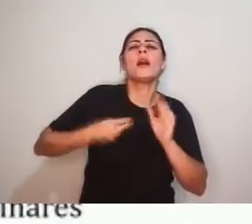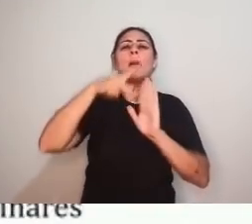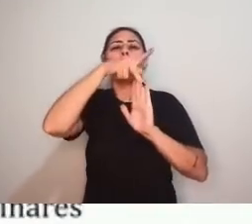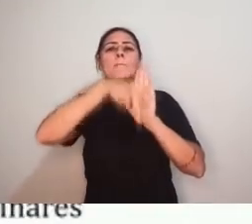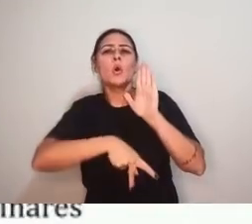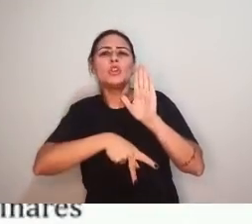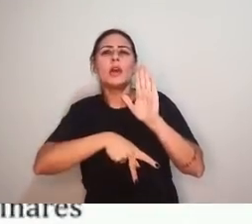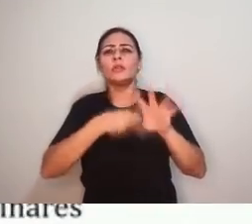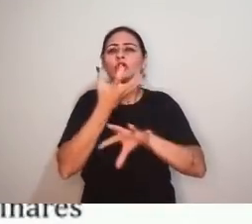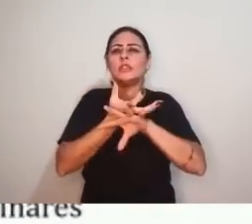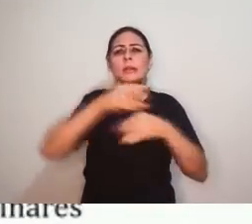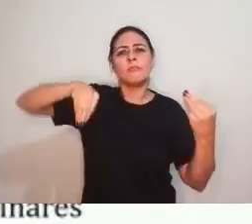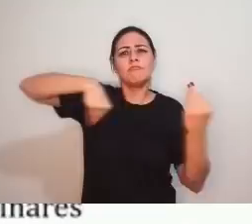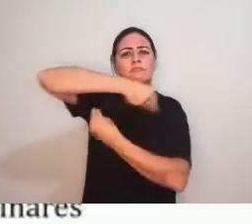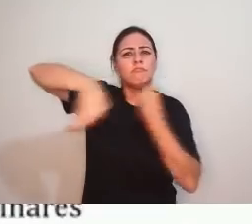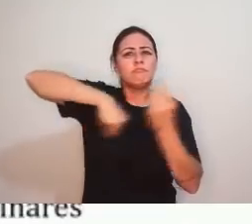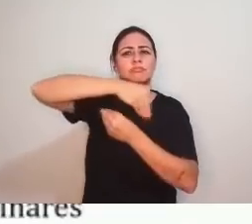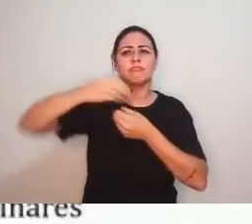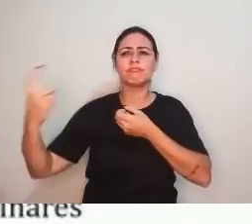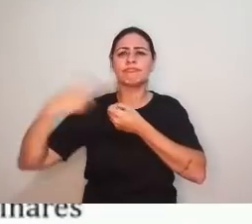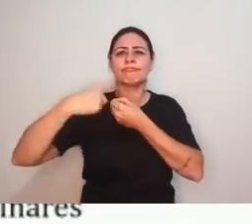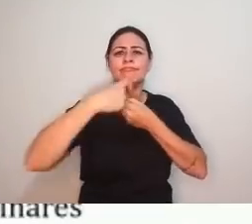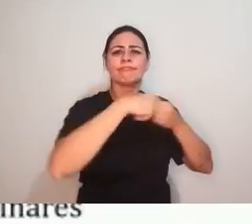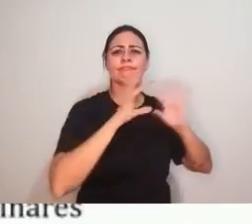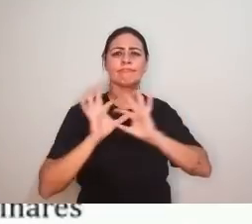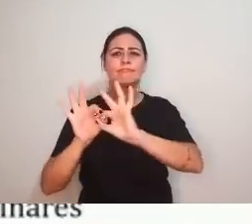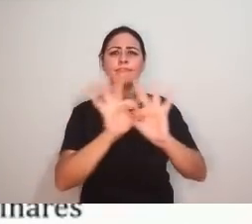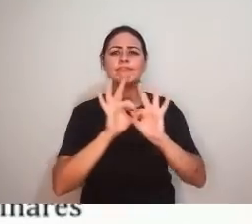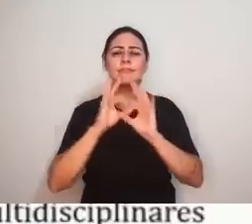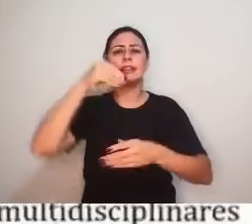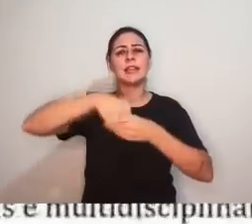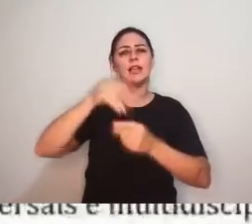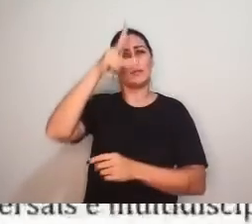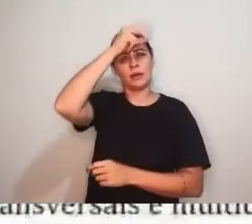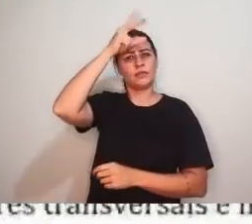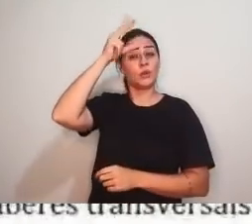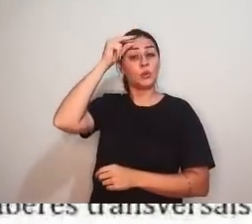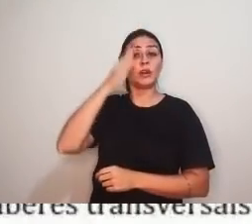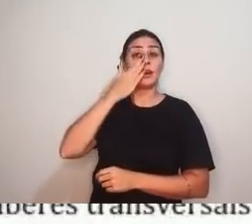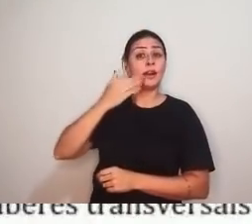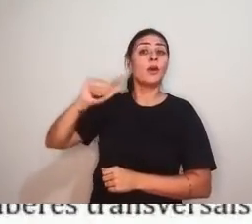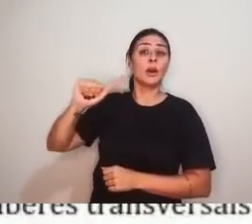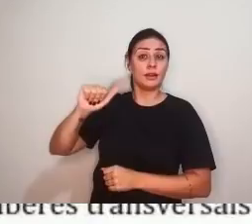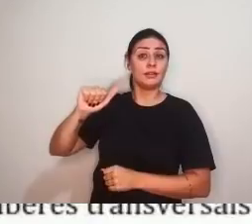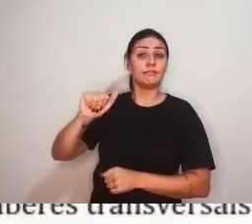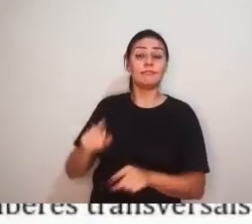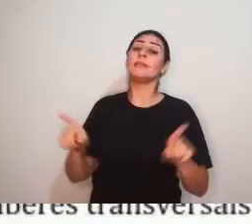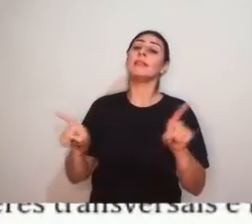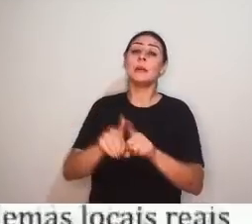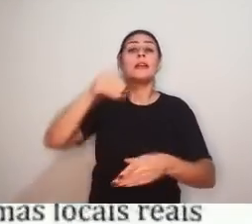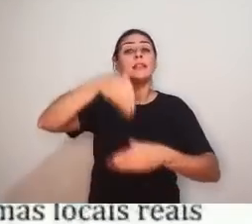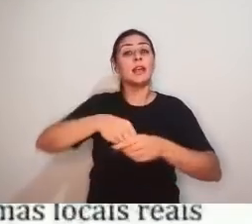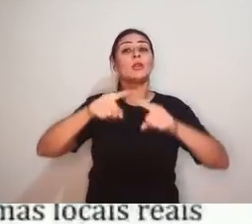como é que estão os projetos inter, trans e multidisciplinares na realidade de Araucária. Criar um contexto de sala